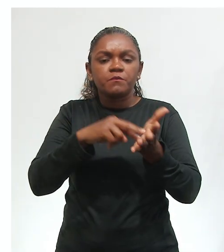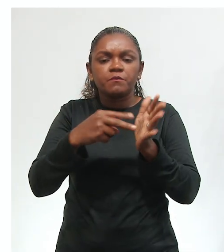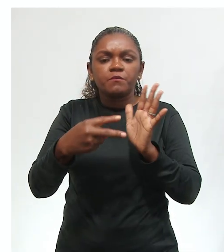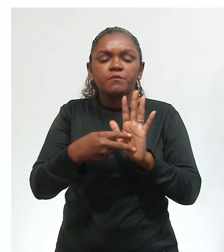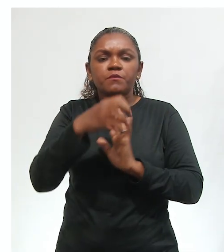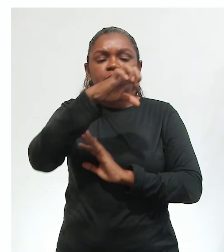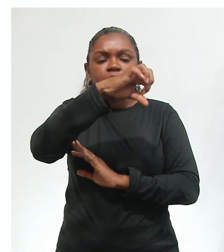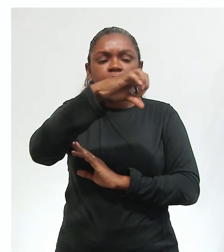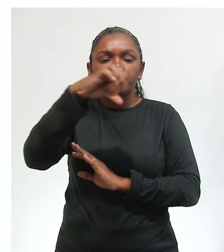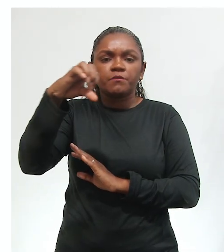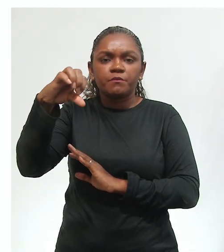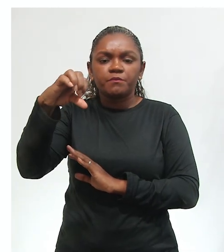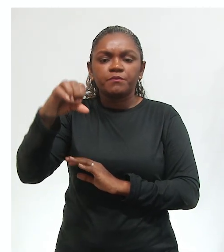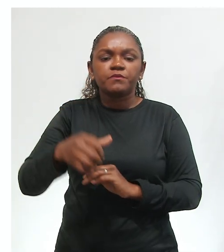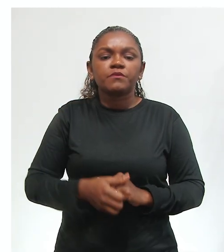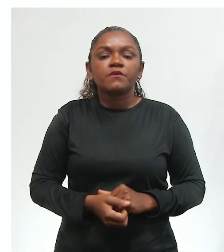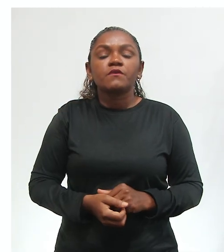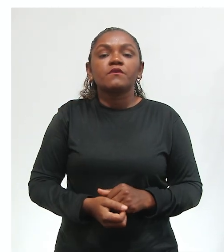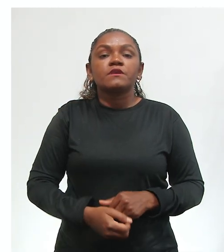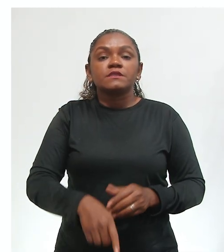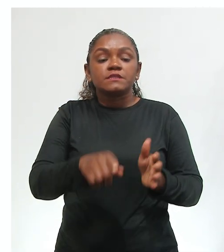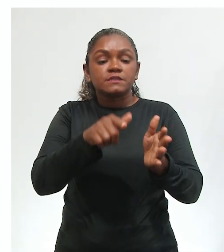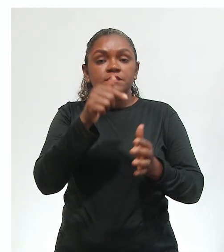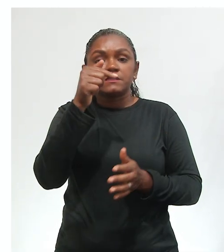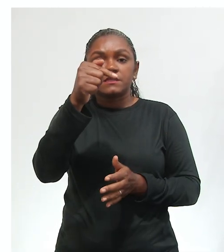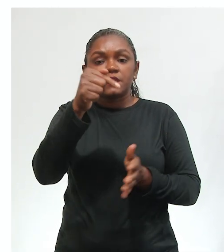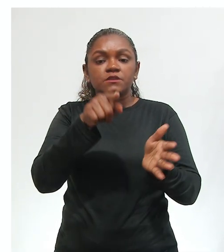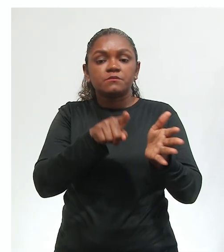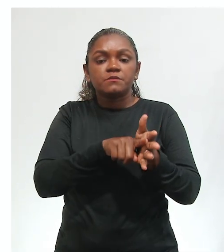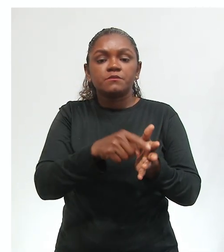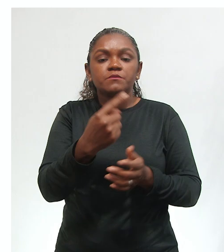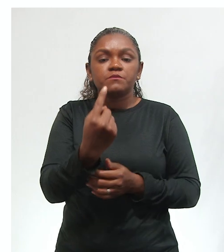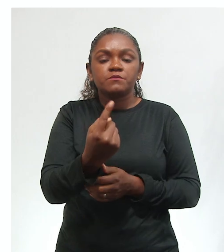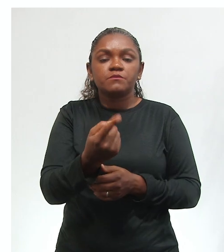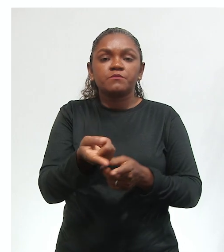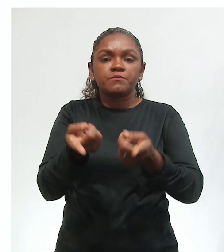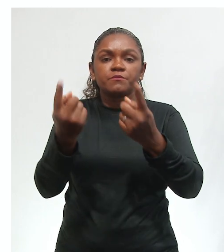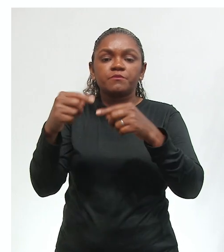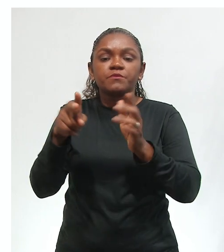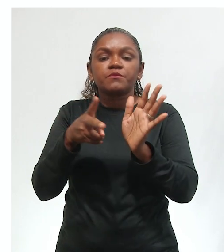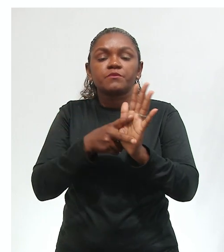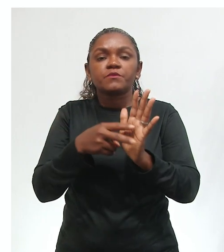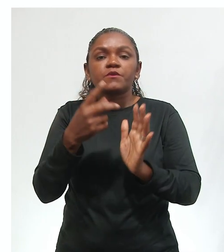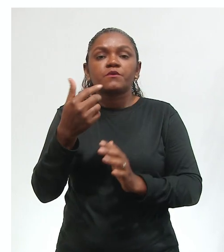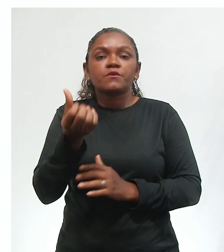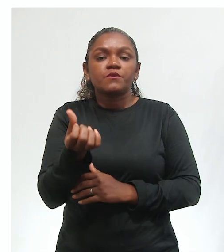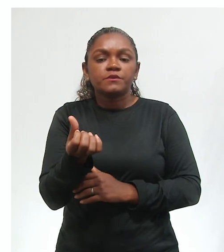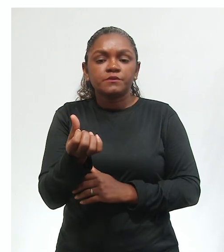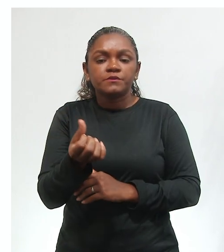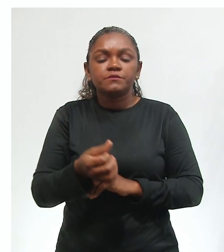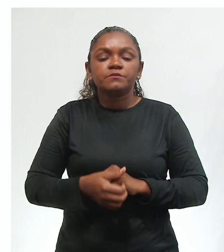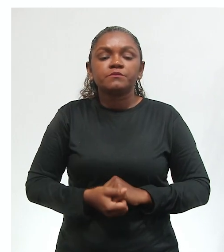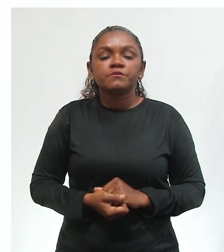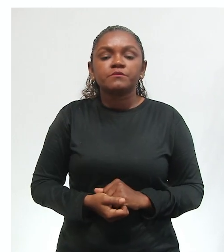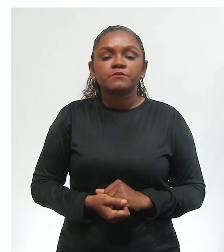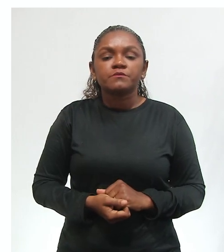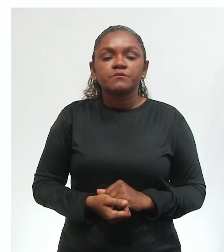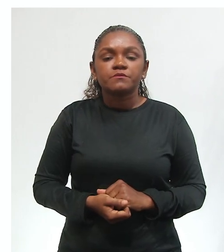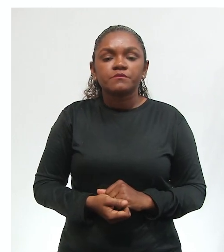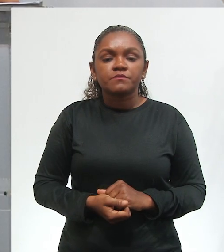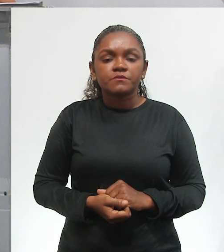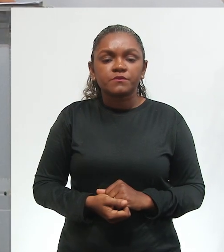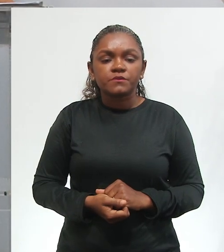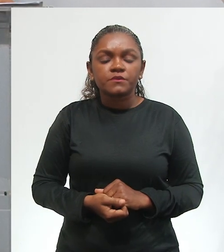1, 6. E eu pergunto para vocês, qual operação dessas duas o aluno vai